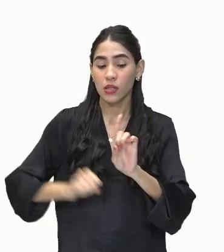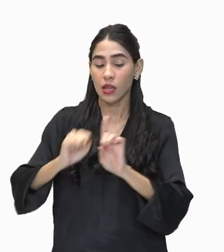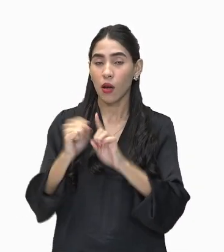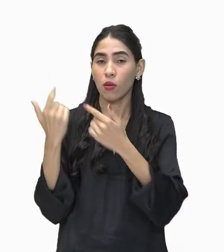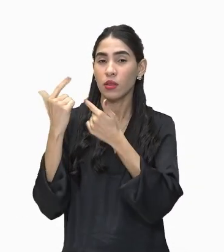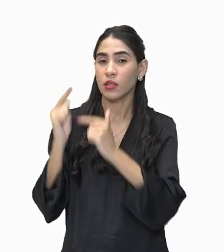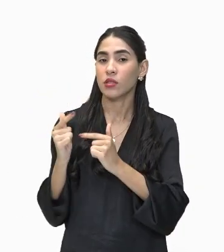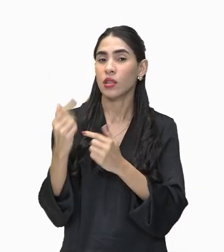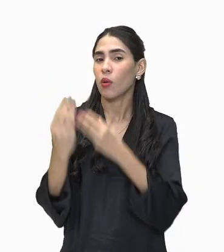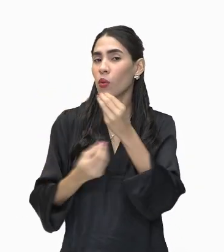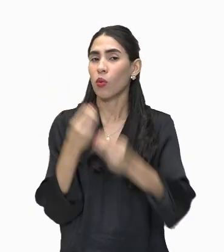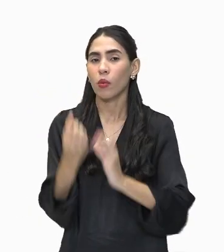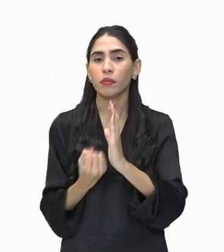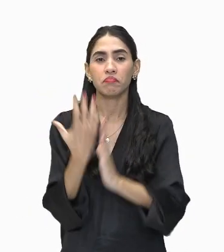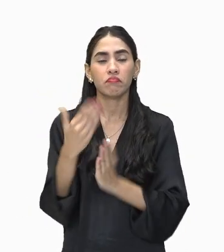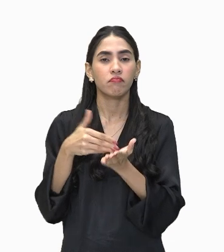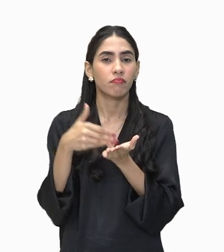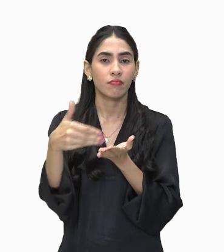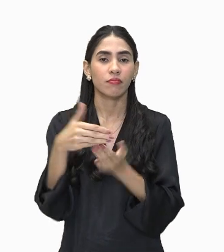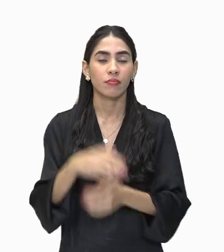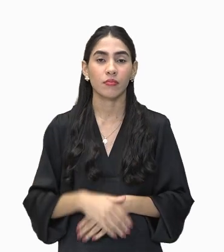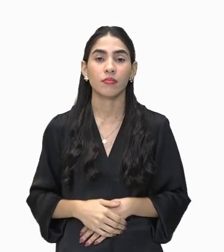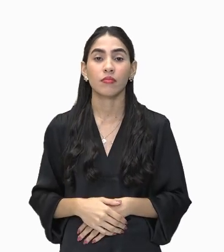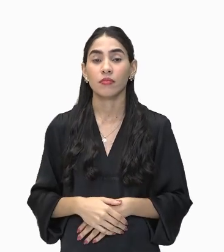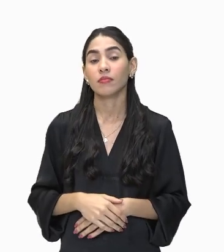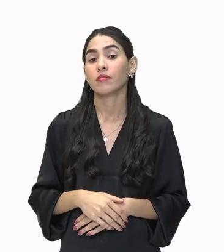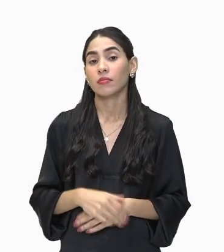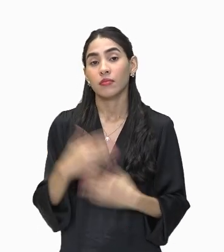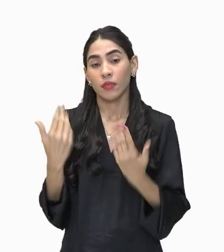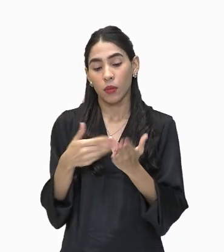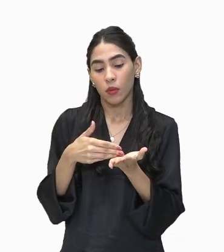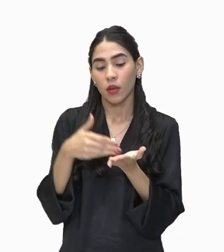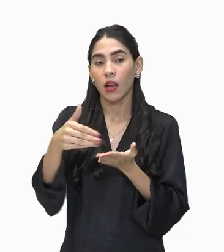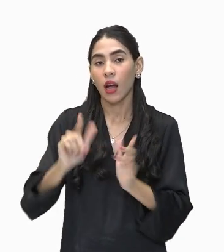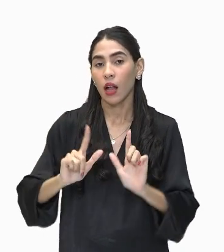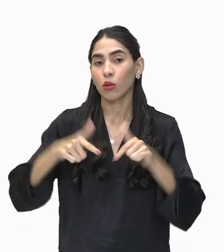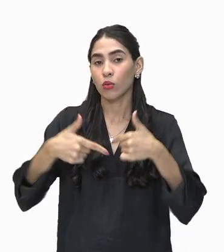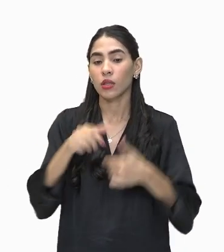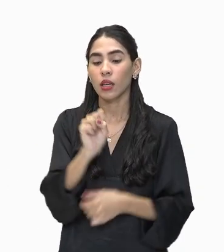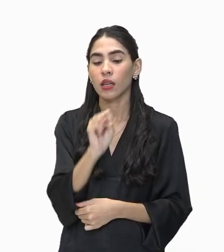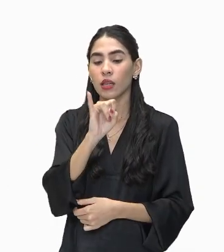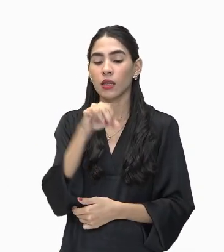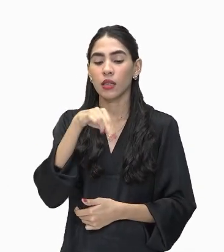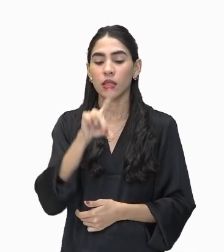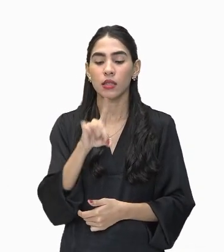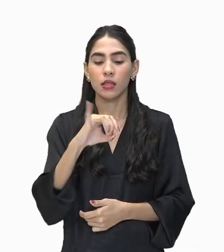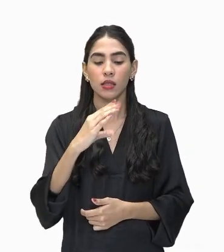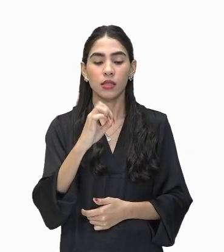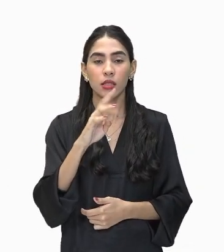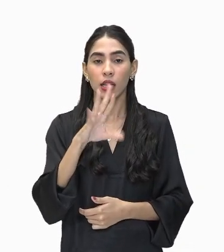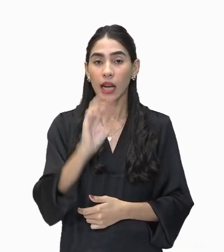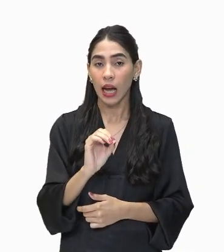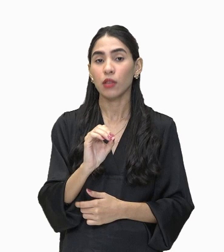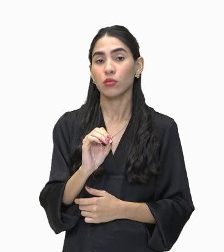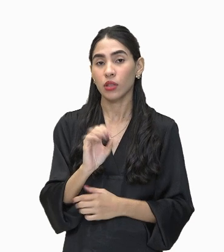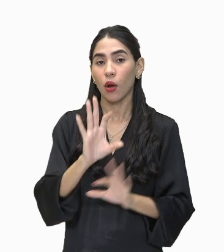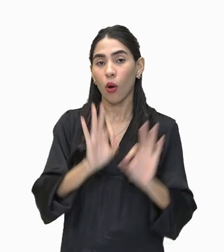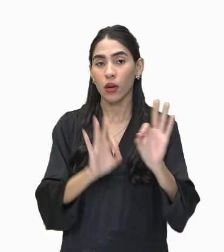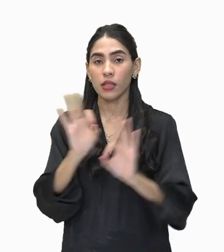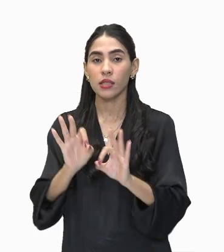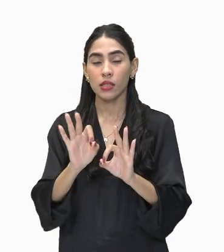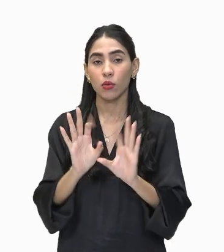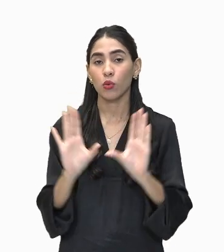é que eles se originaram. Eles se originaram a partir da luta dos sindicatos, das organizações dos trabalhadores,